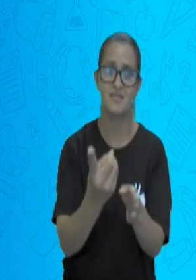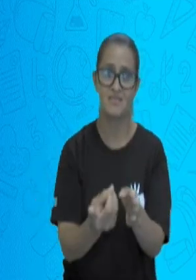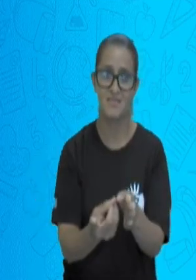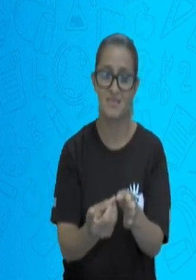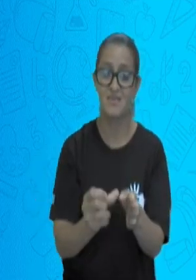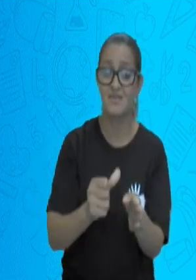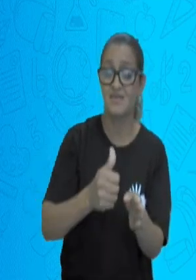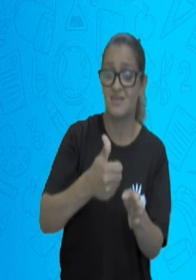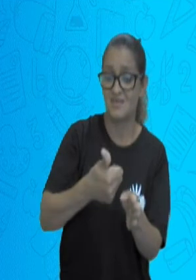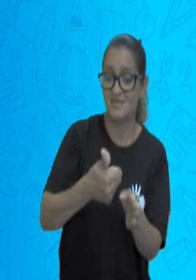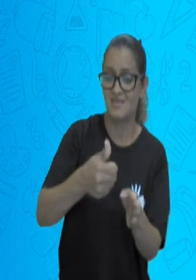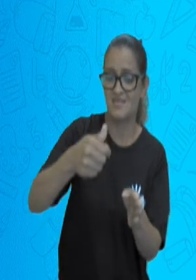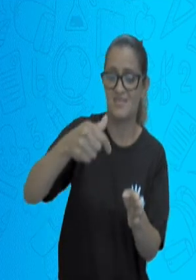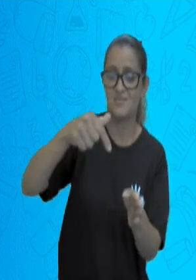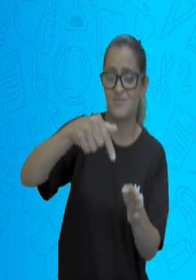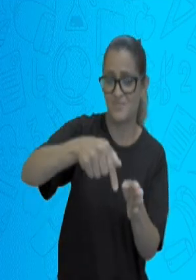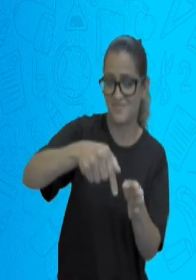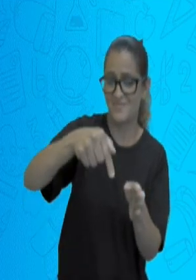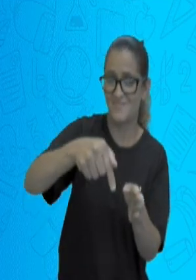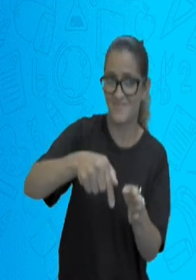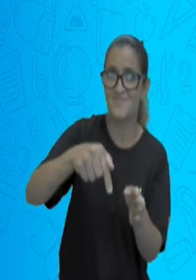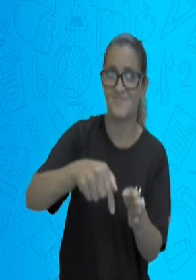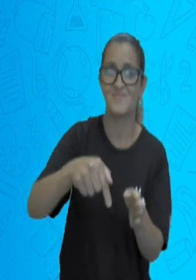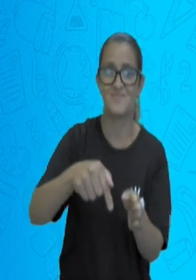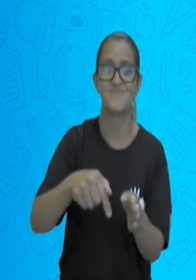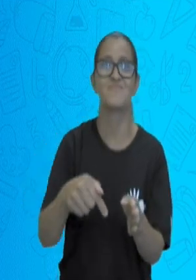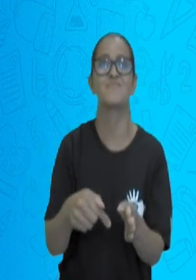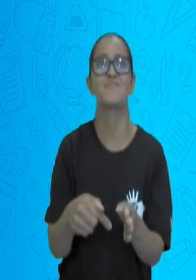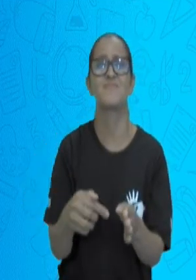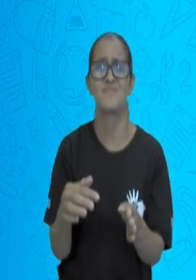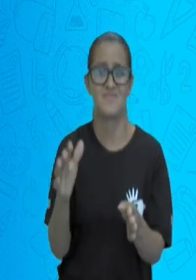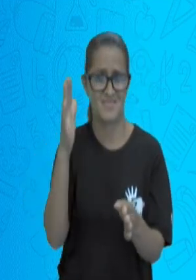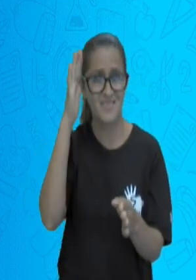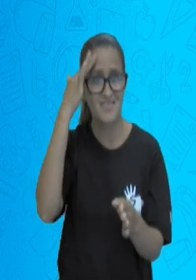do 16, nós temos o 17.